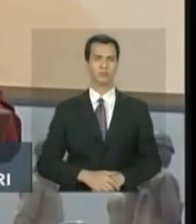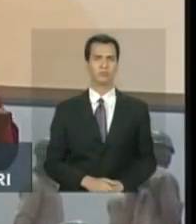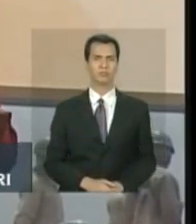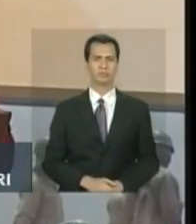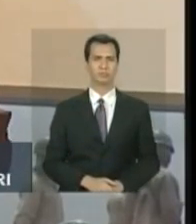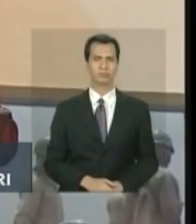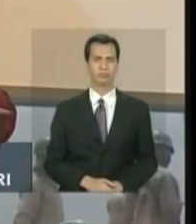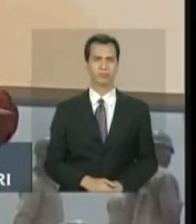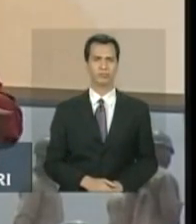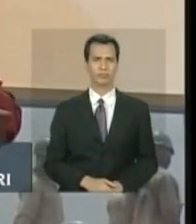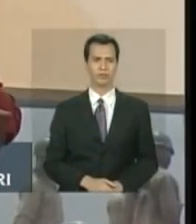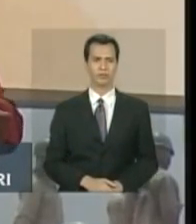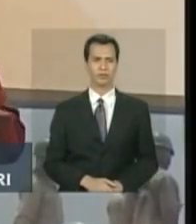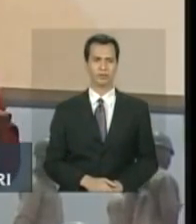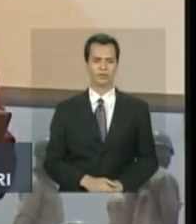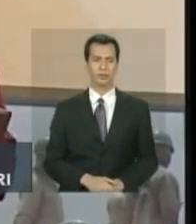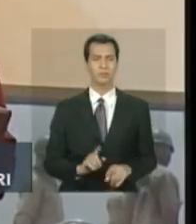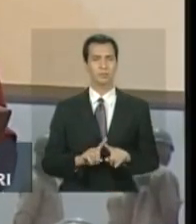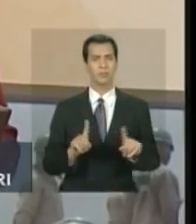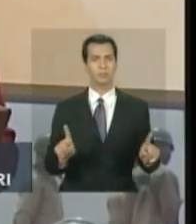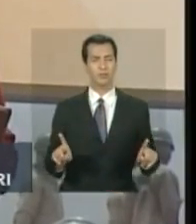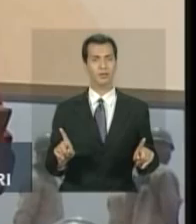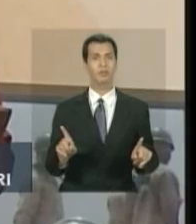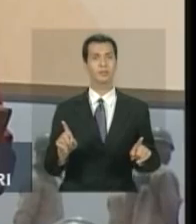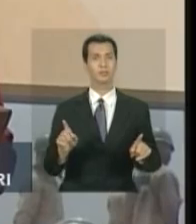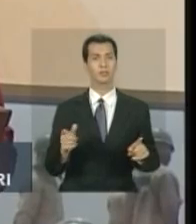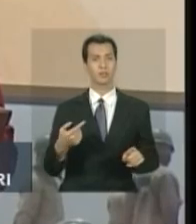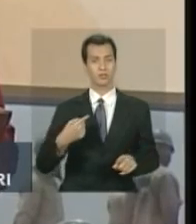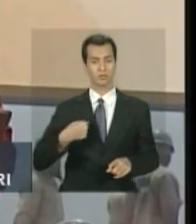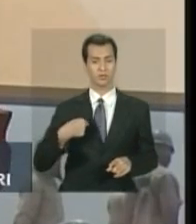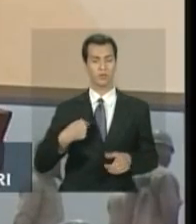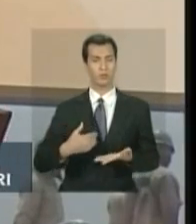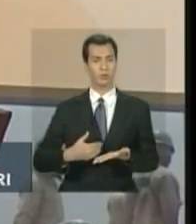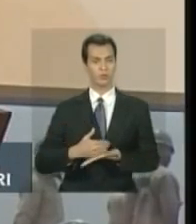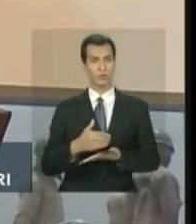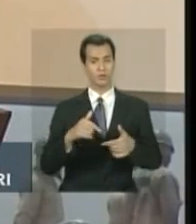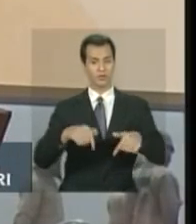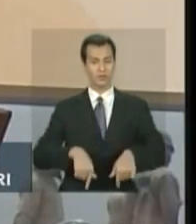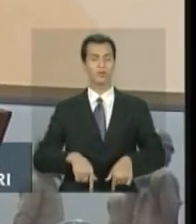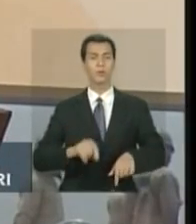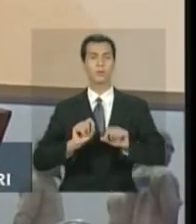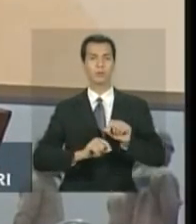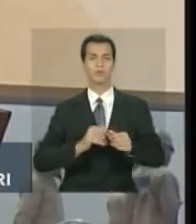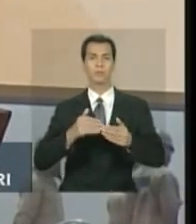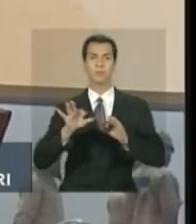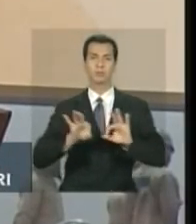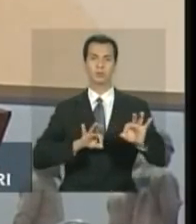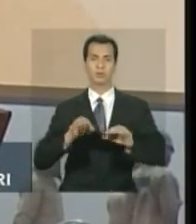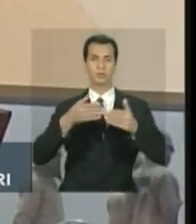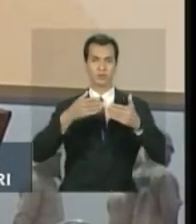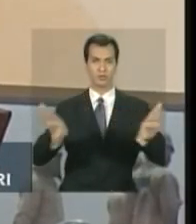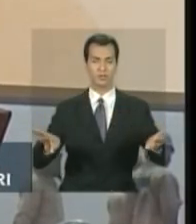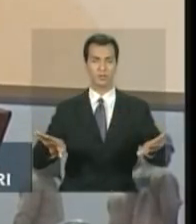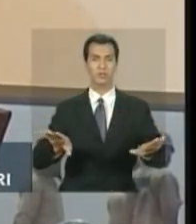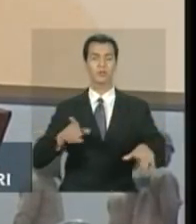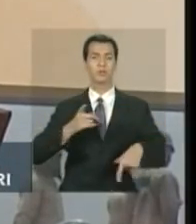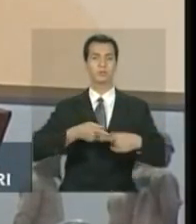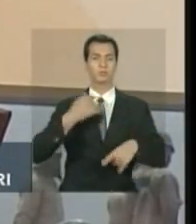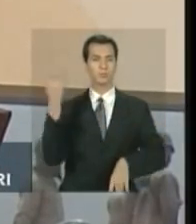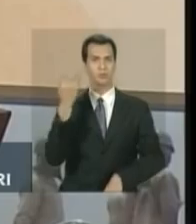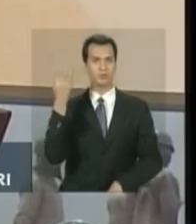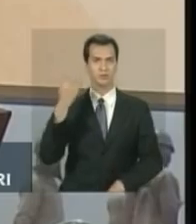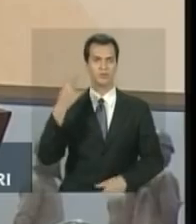Mas a casa, e aqui eu estou aqui para lançar um projeto que eu acho muito importante para